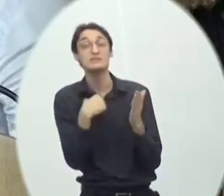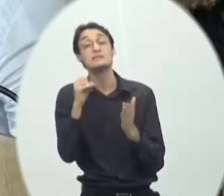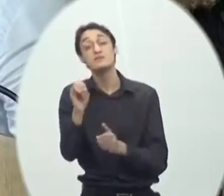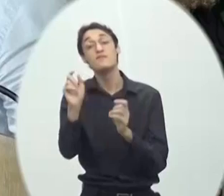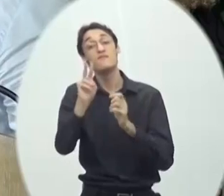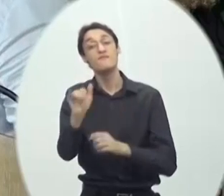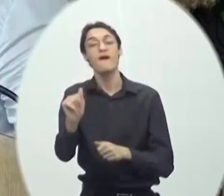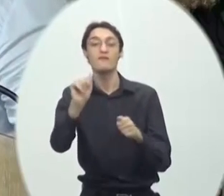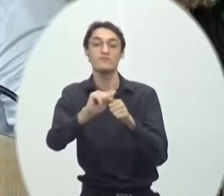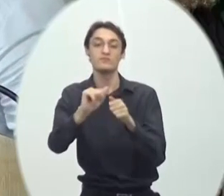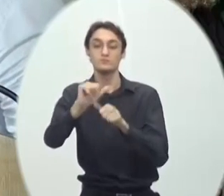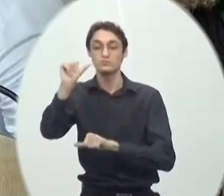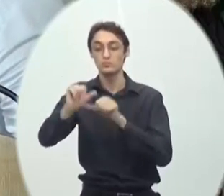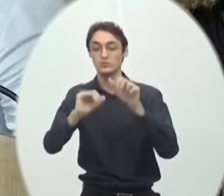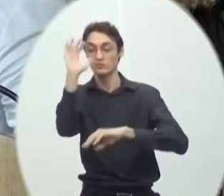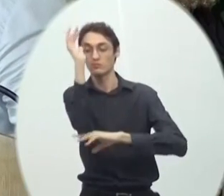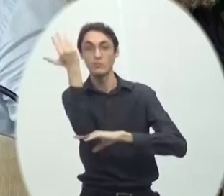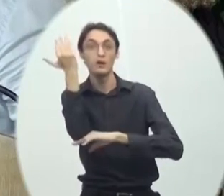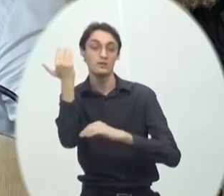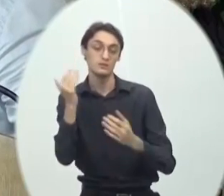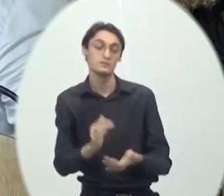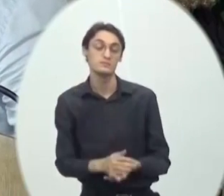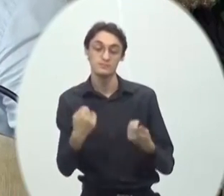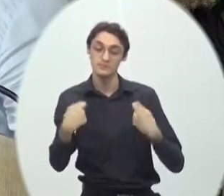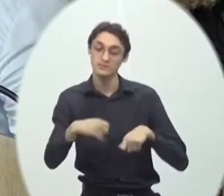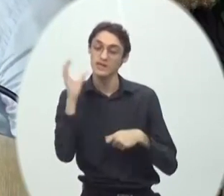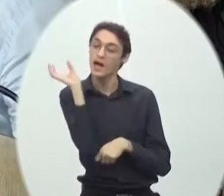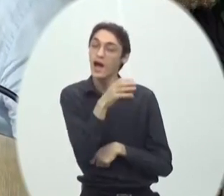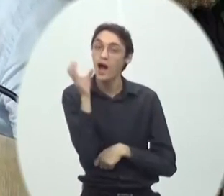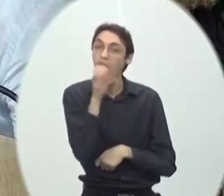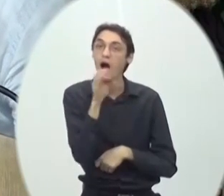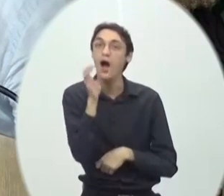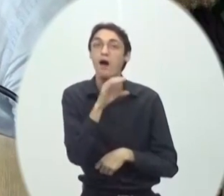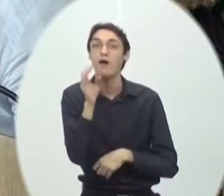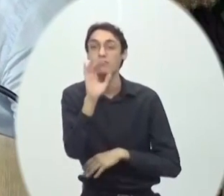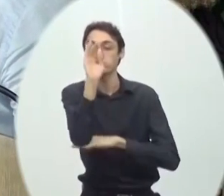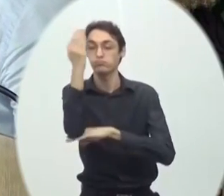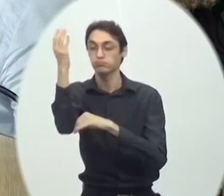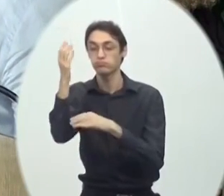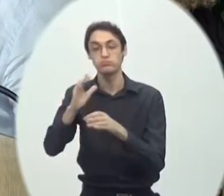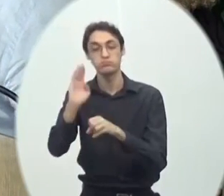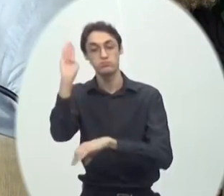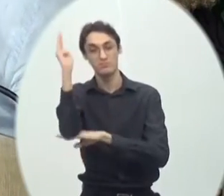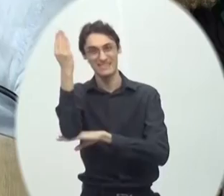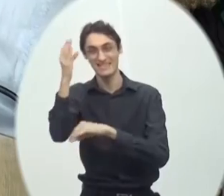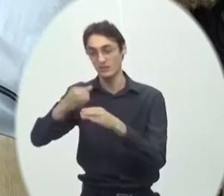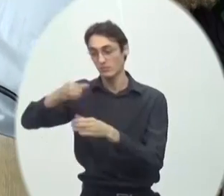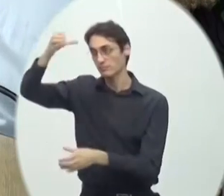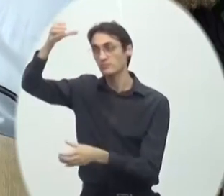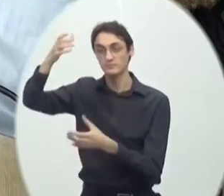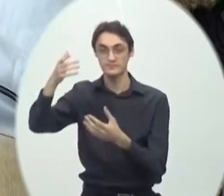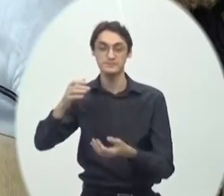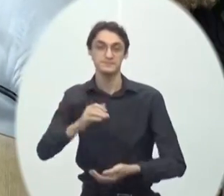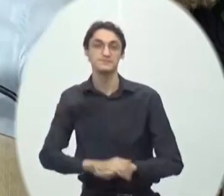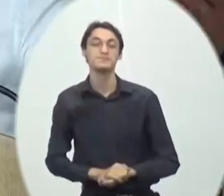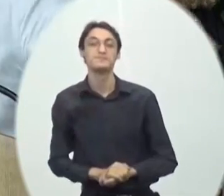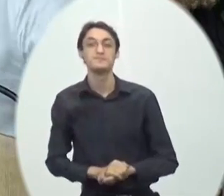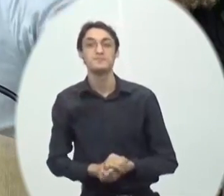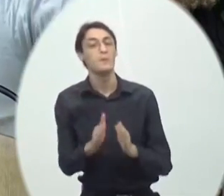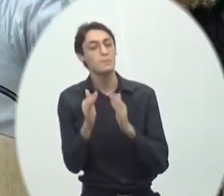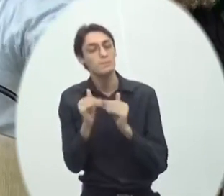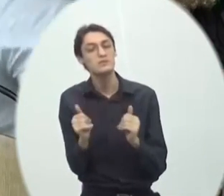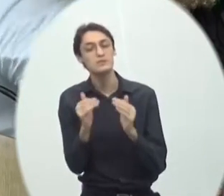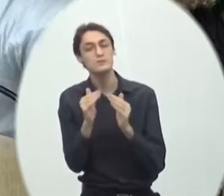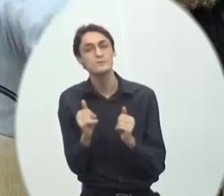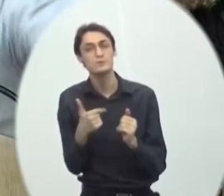fazer, porque há uma necessidade de mudança desses postes de madeira. Nós já estamos pedindo, e